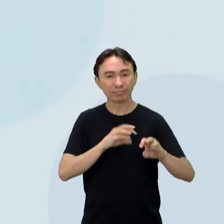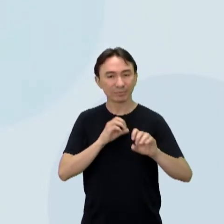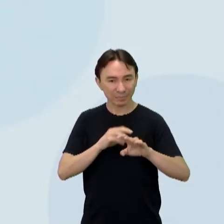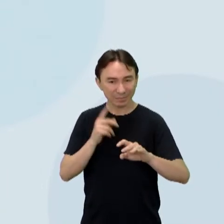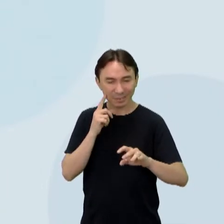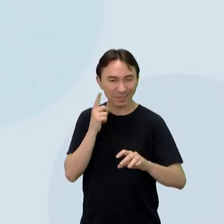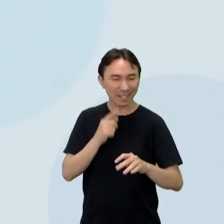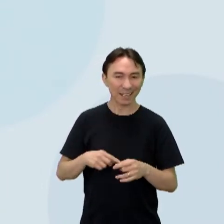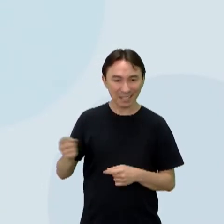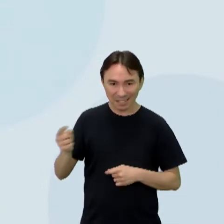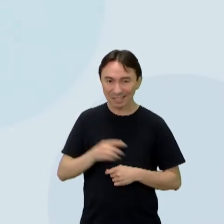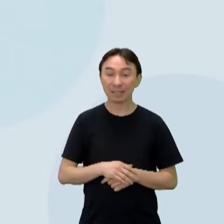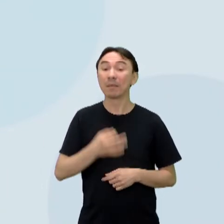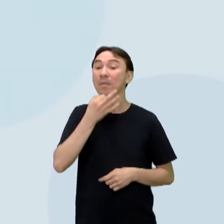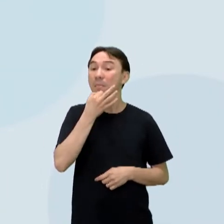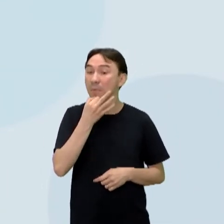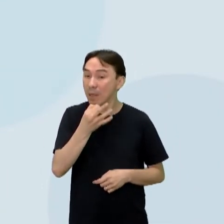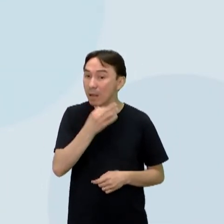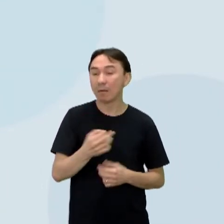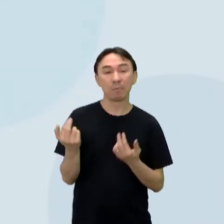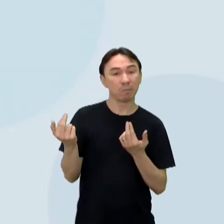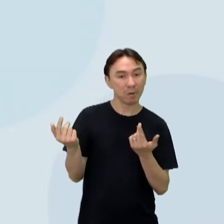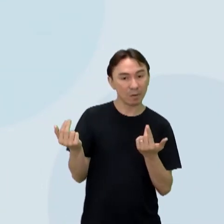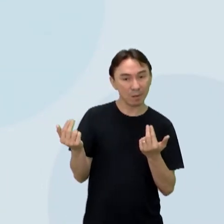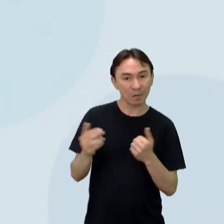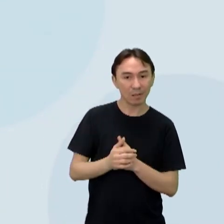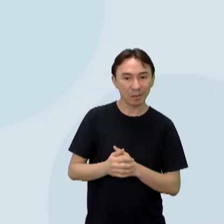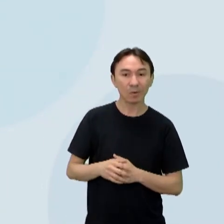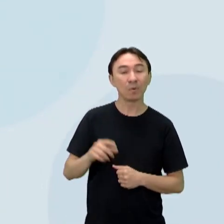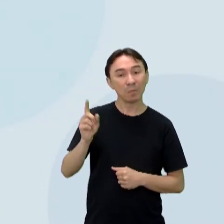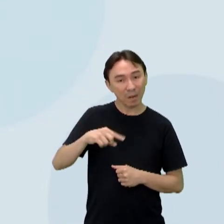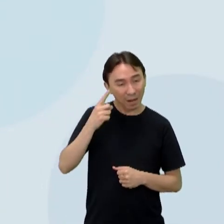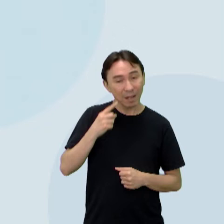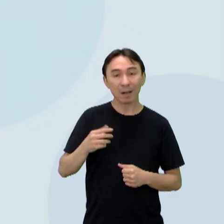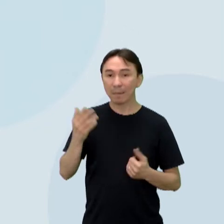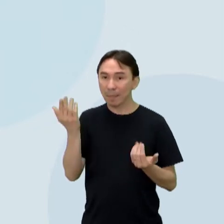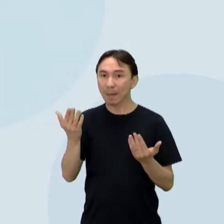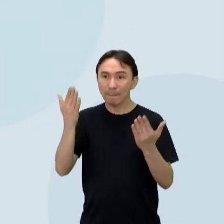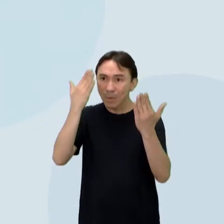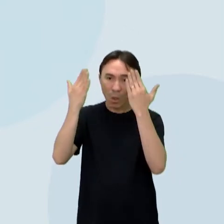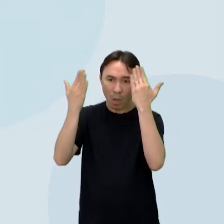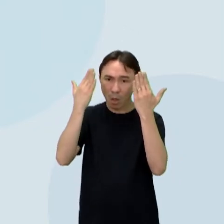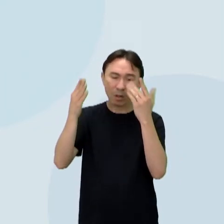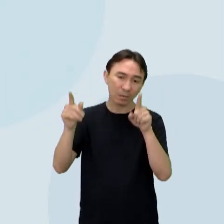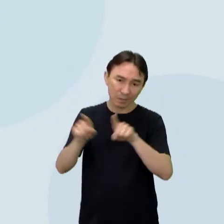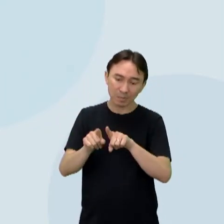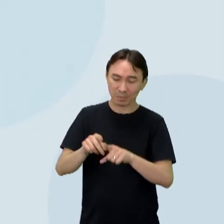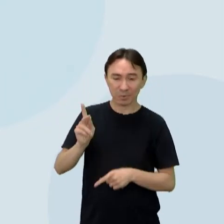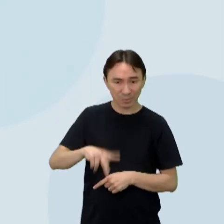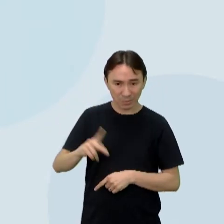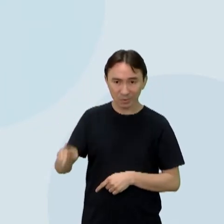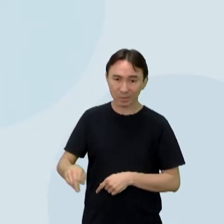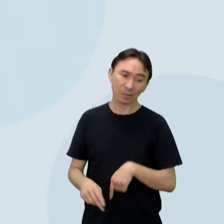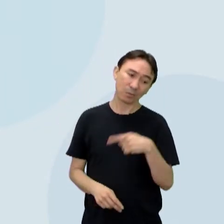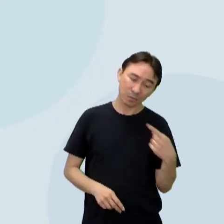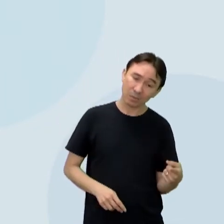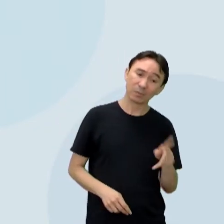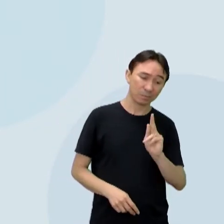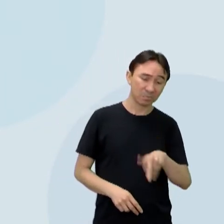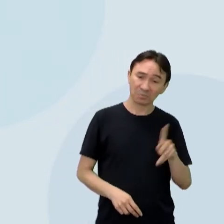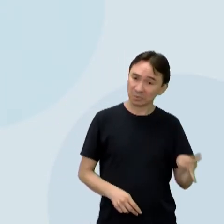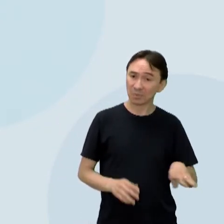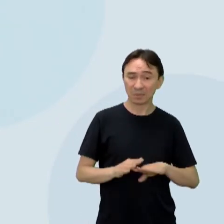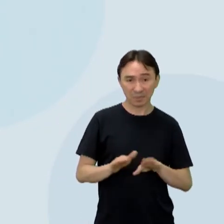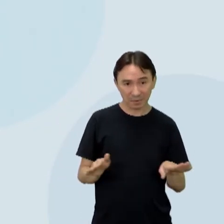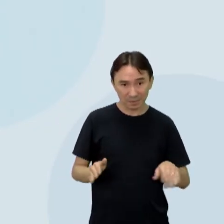muito parecidas, né? Porque uma é psicóloga, mas também professora, também educadora, né? Então, o que se espera